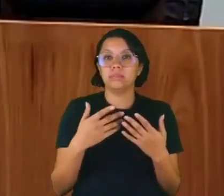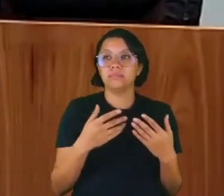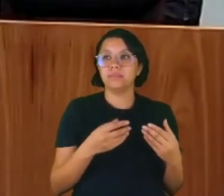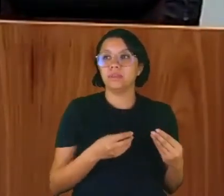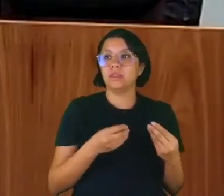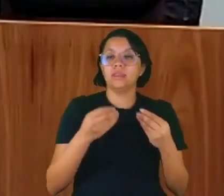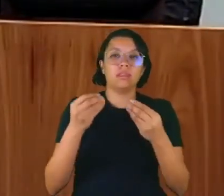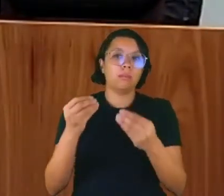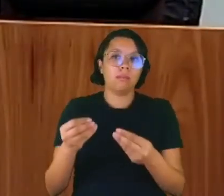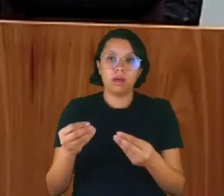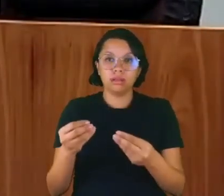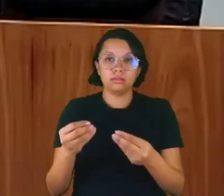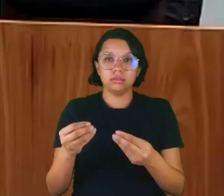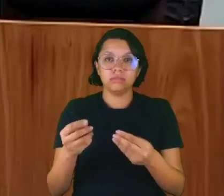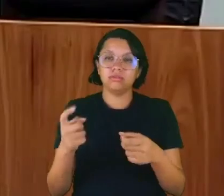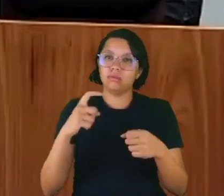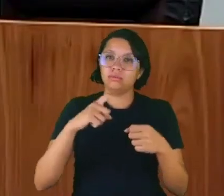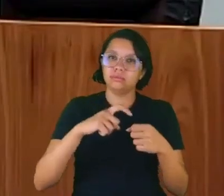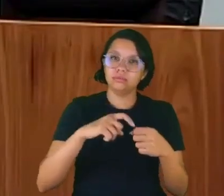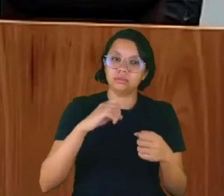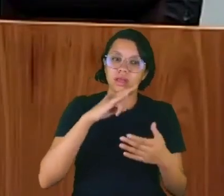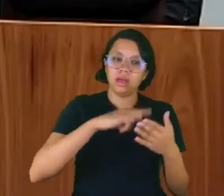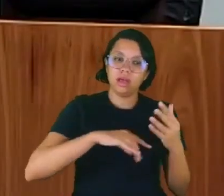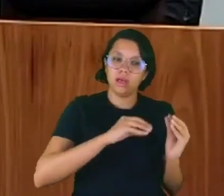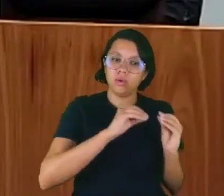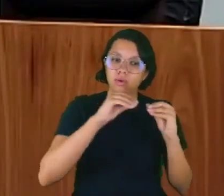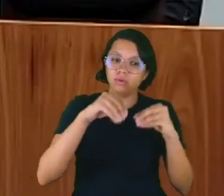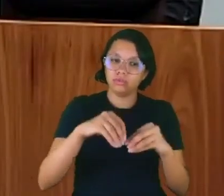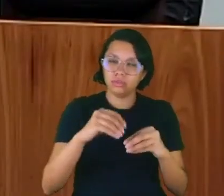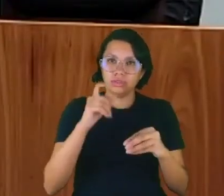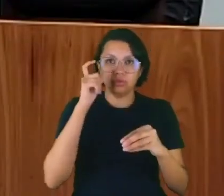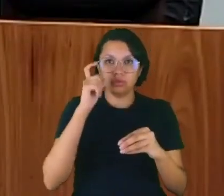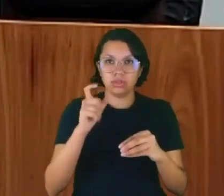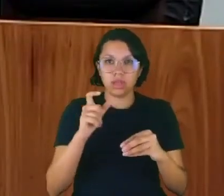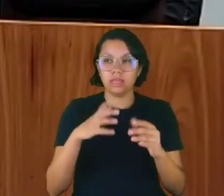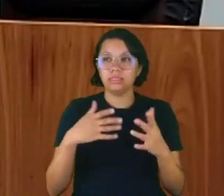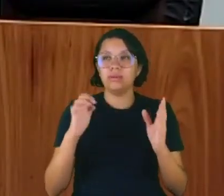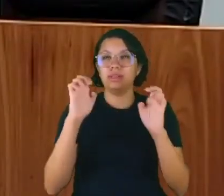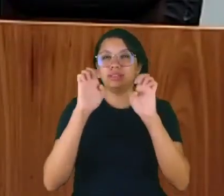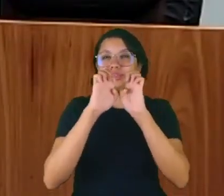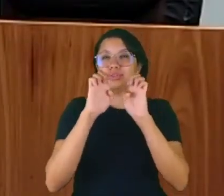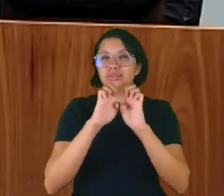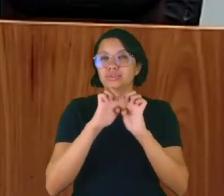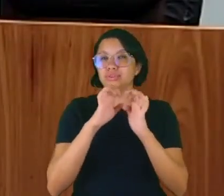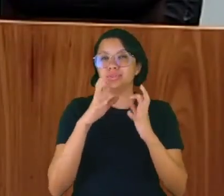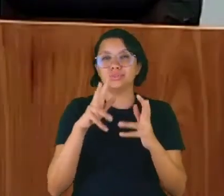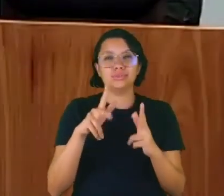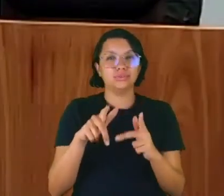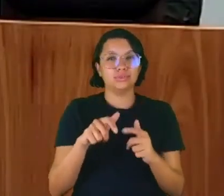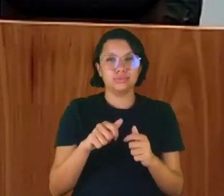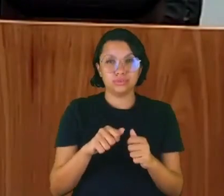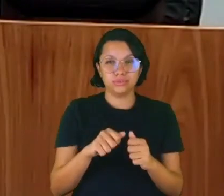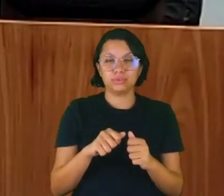ele processa aquilo. Então, essa estrutura toda vai virando um enorme paquiderme que vai tendo